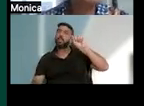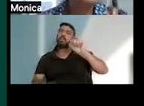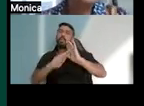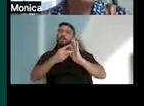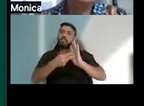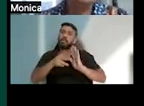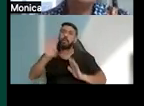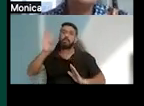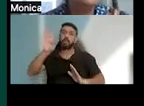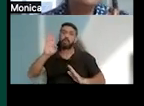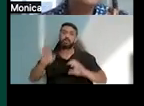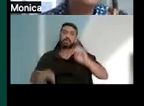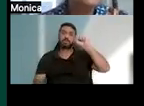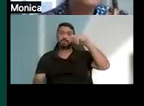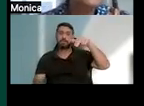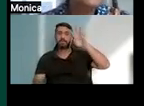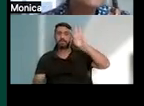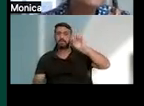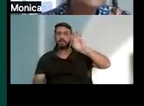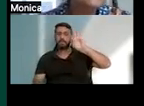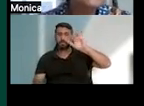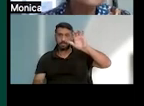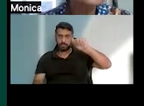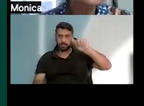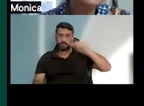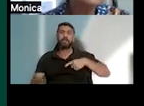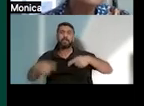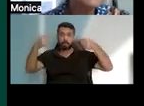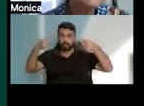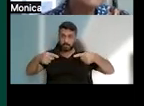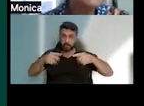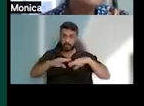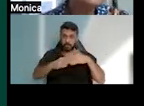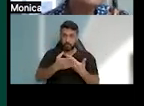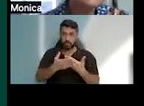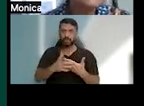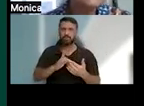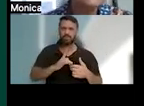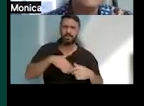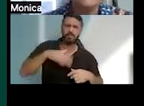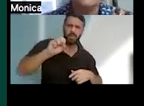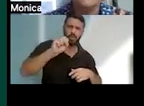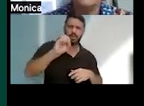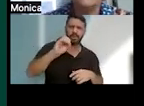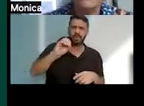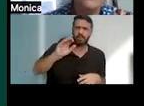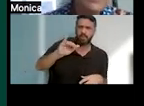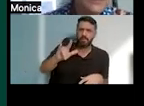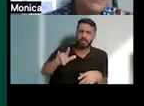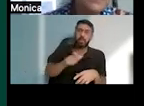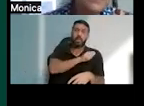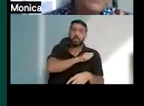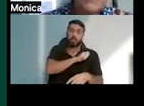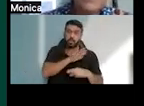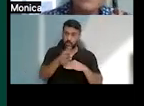Uhum. E nessas competições, se vocês veem quantos estudantes já participaram, mais de 80.000 estudantes participaram.